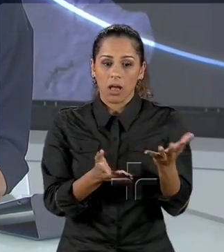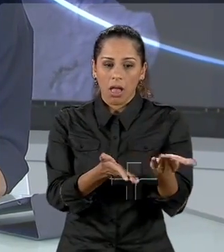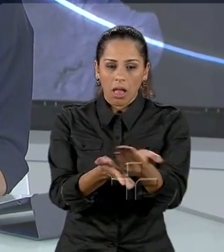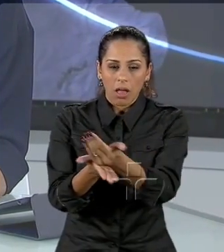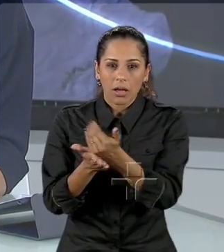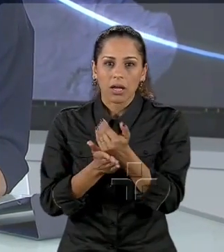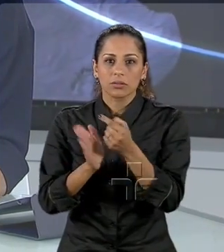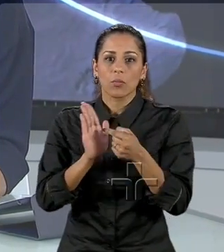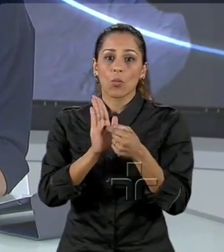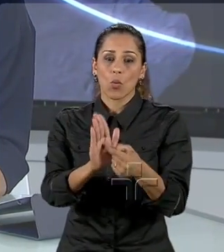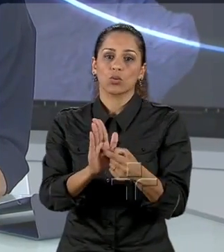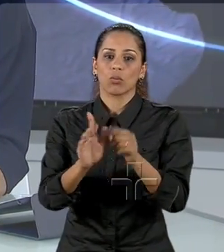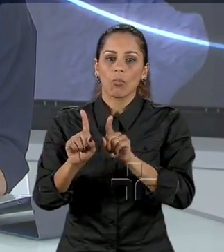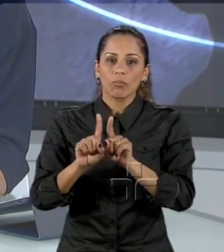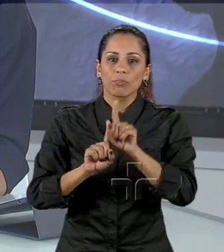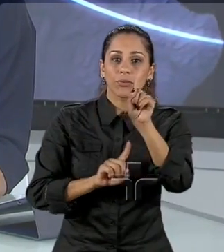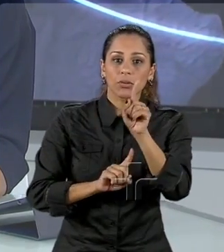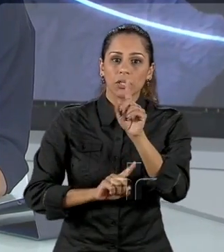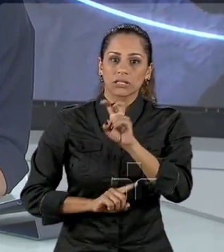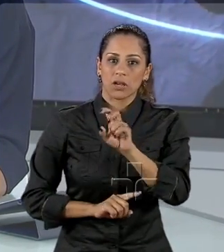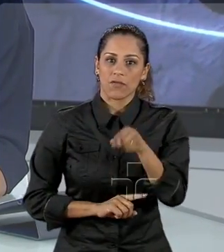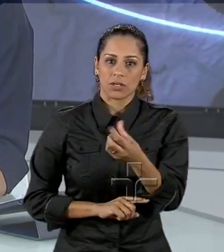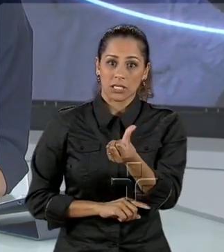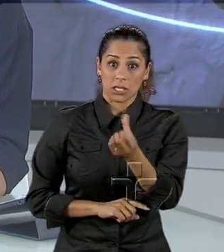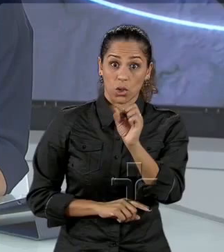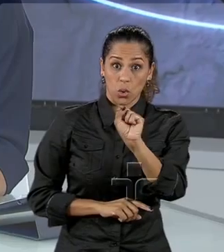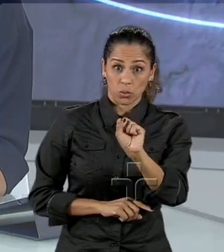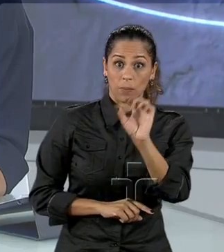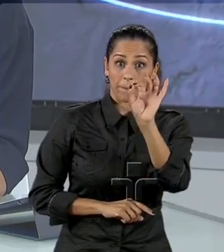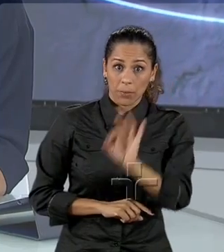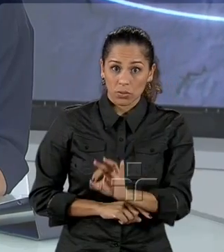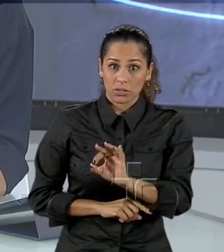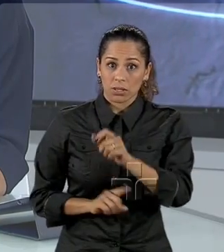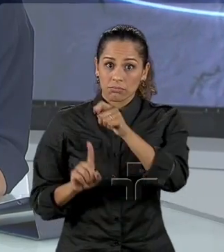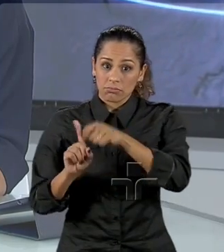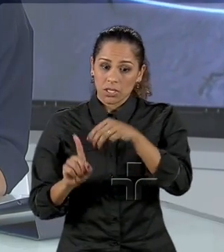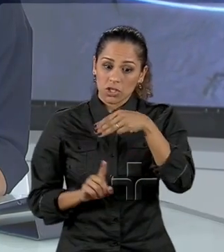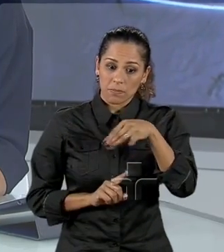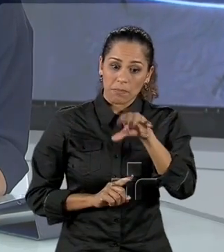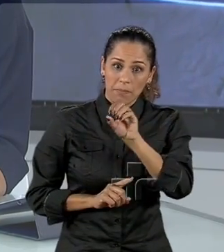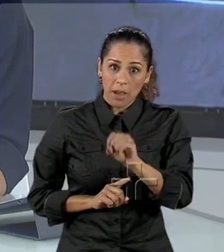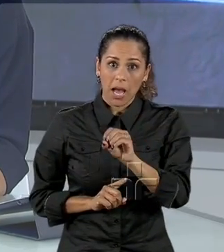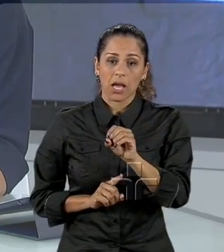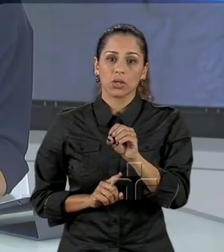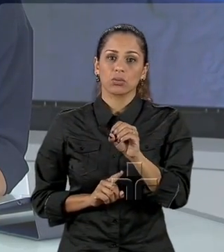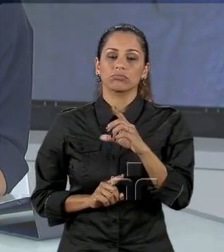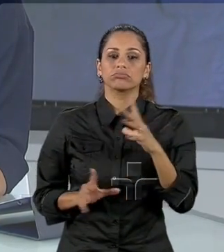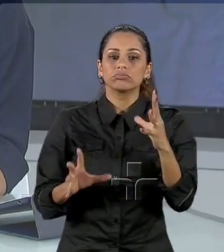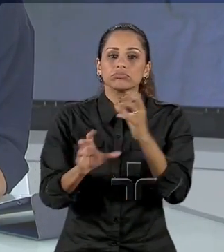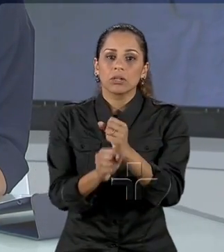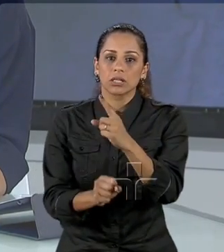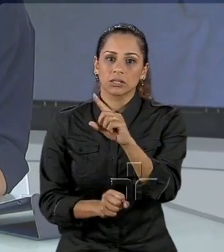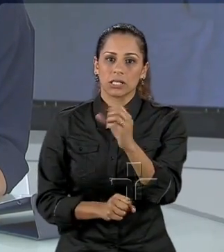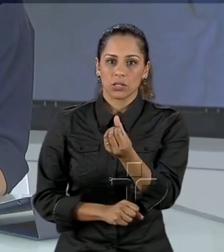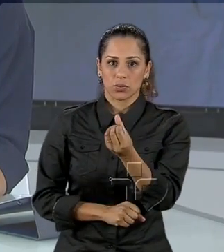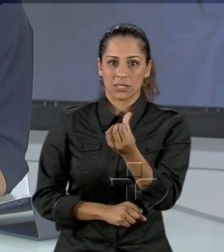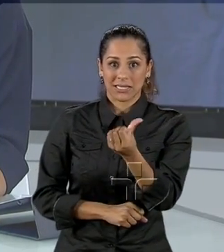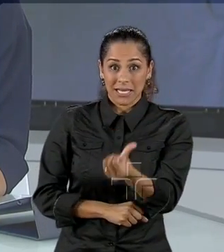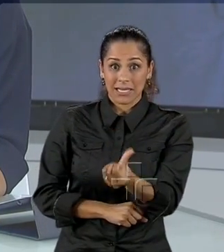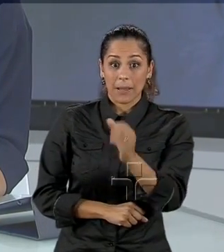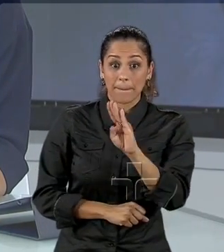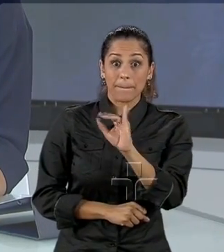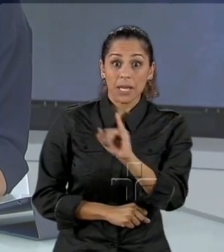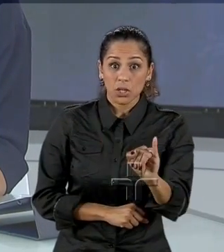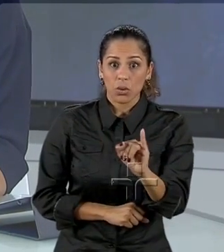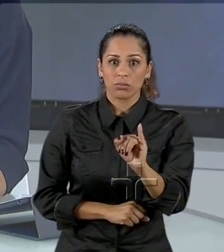de 5,68% em maio e somou 106 bilhões de reais. Esse é o melhor resultado para